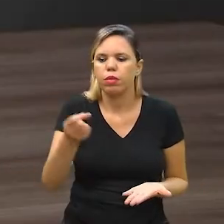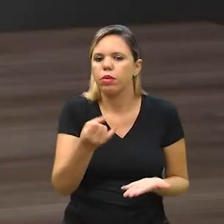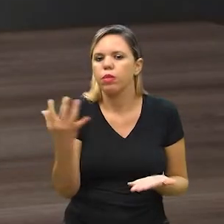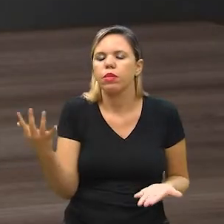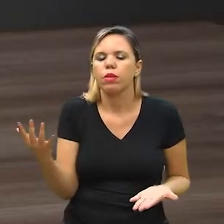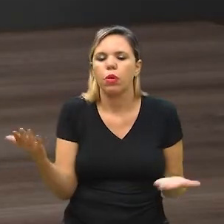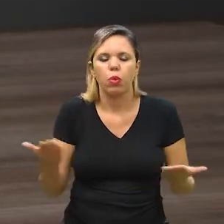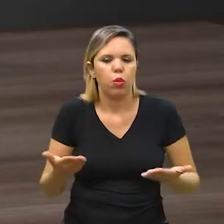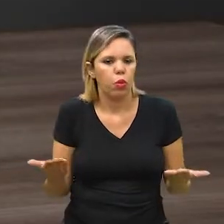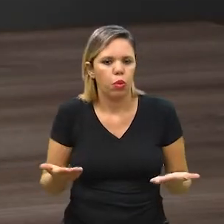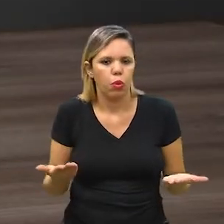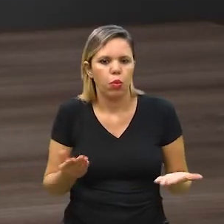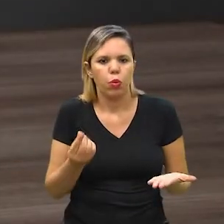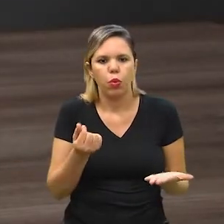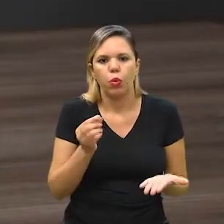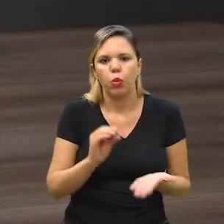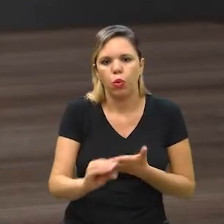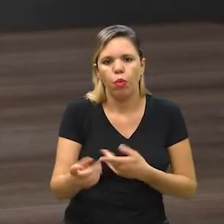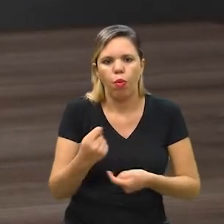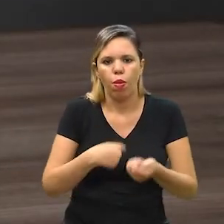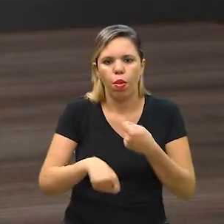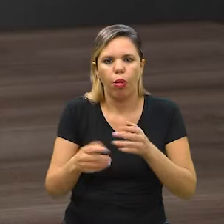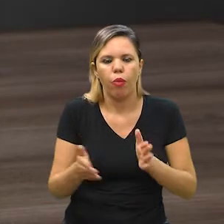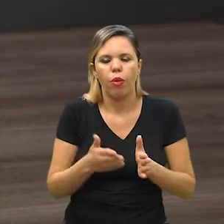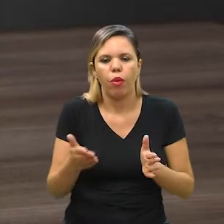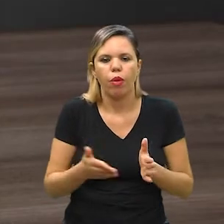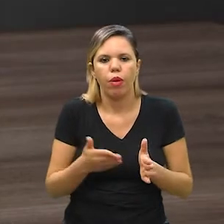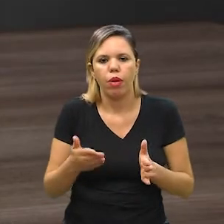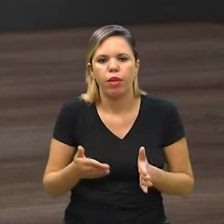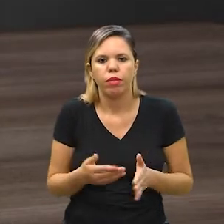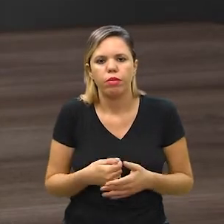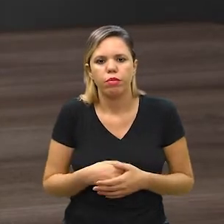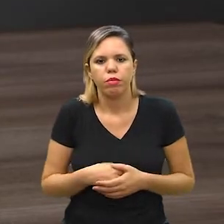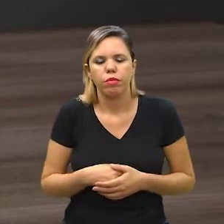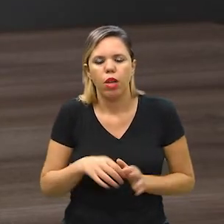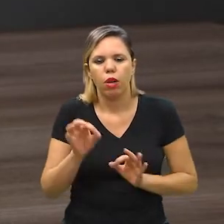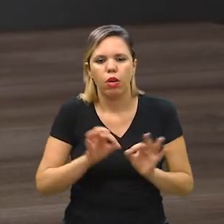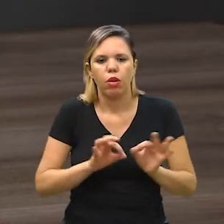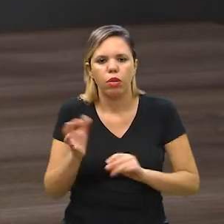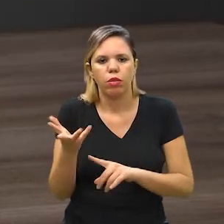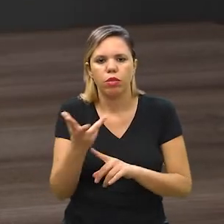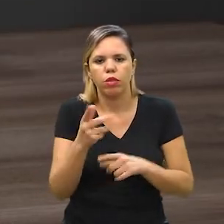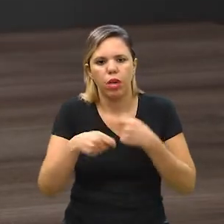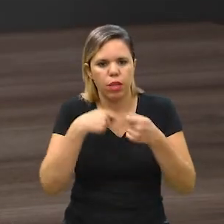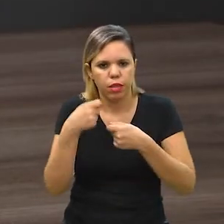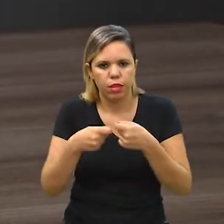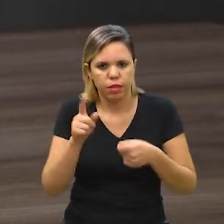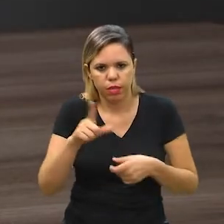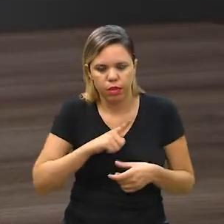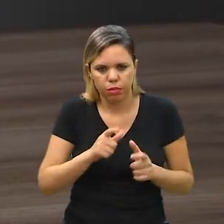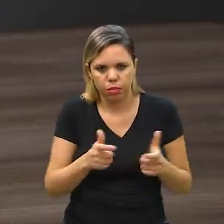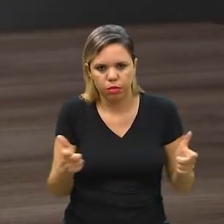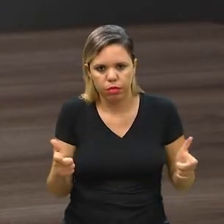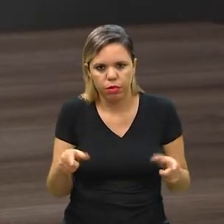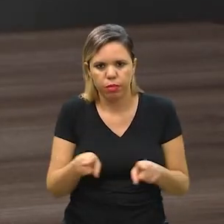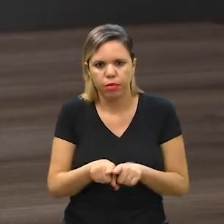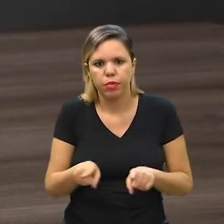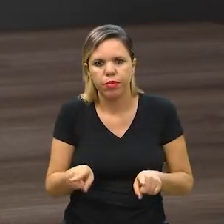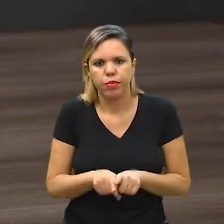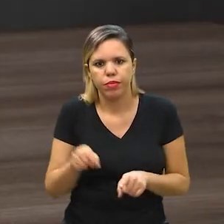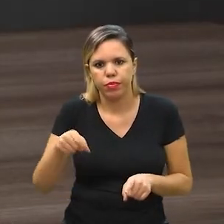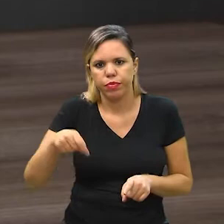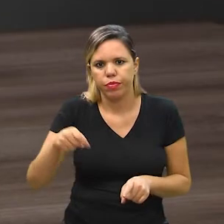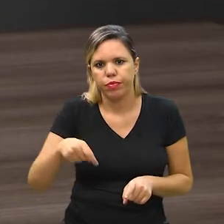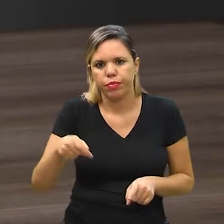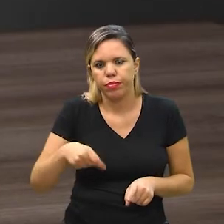de pessoas que hoje investem no negócio de produção artesanal de alimentos. Isso tem